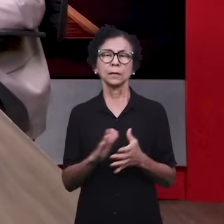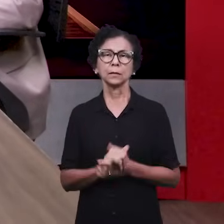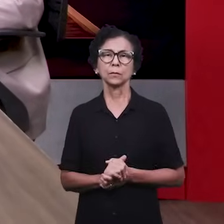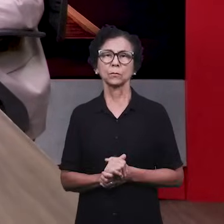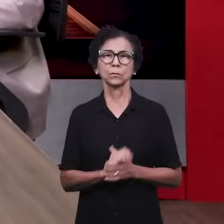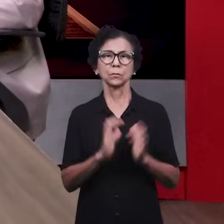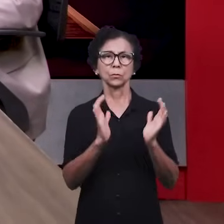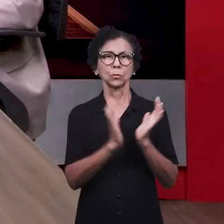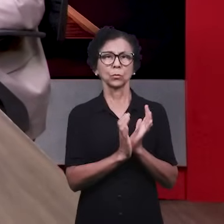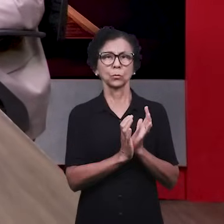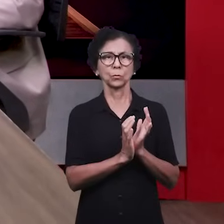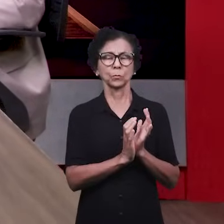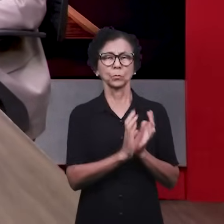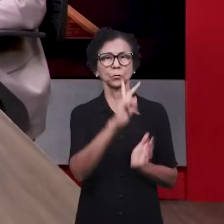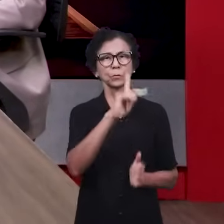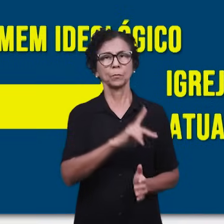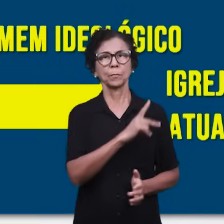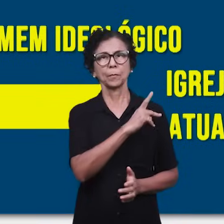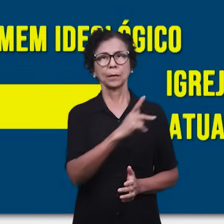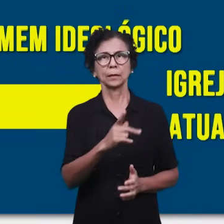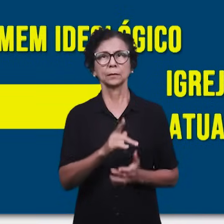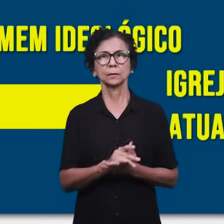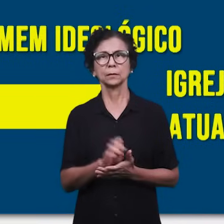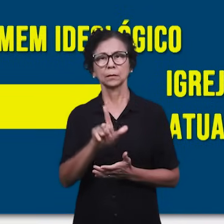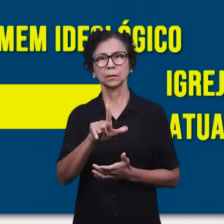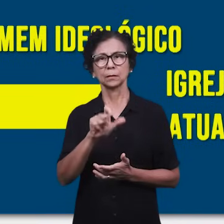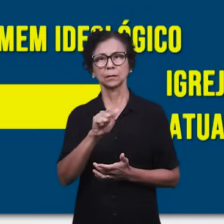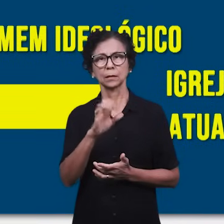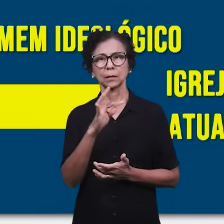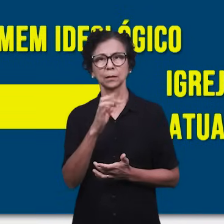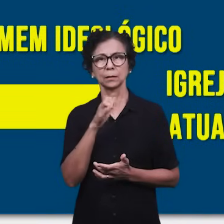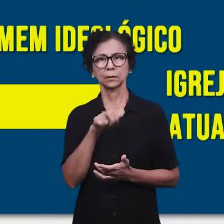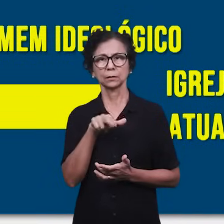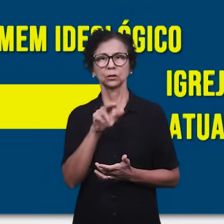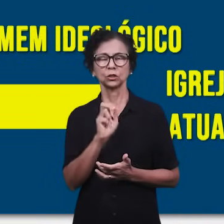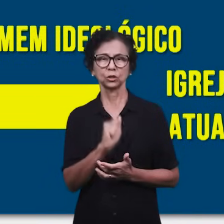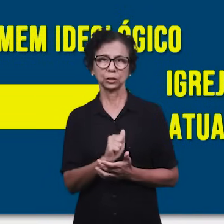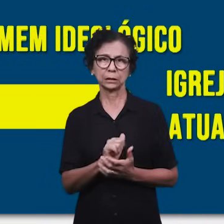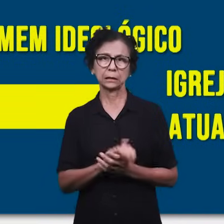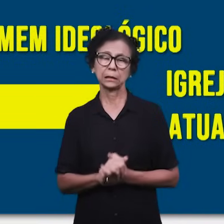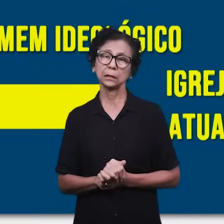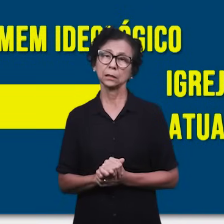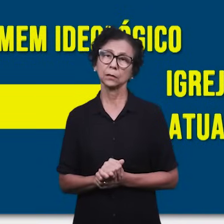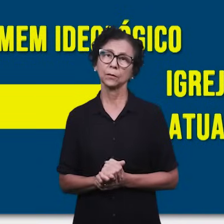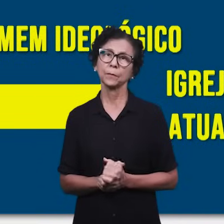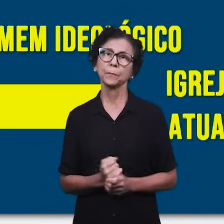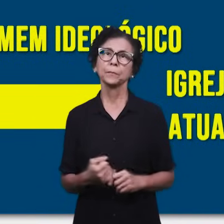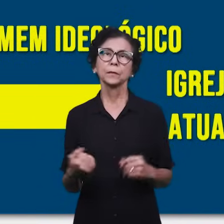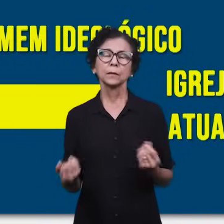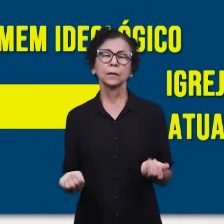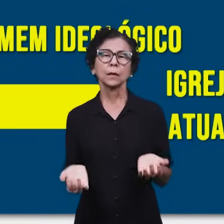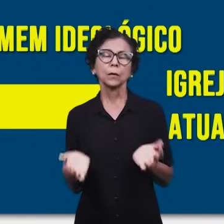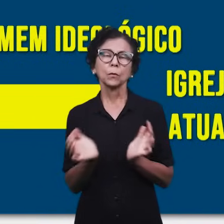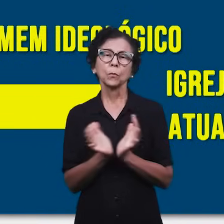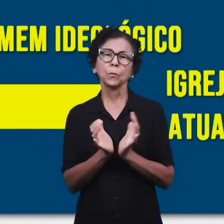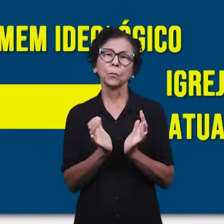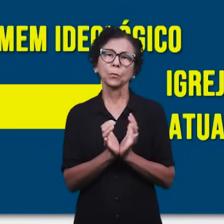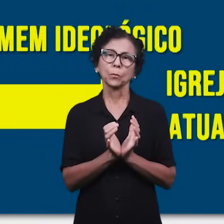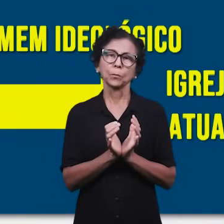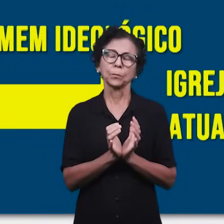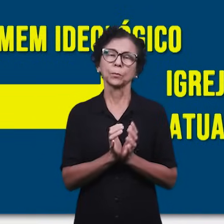nós temos dois grandes marcos. Primeiro, que é a presença de Constantino e o êxito de Milão.